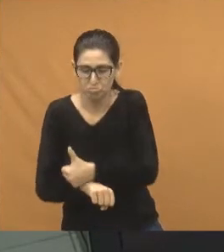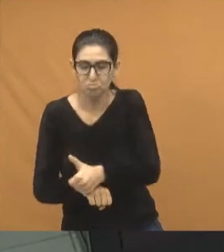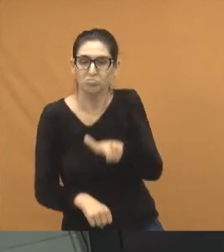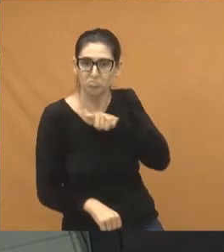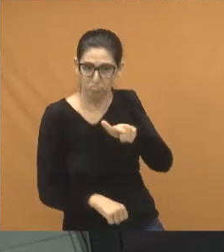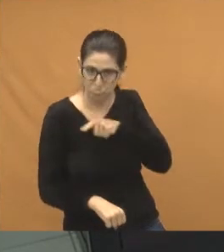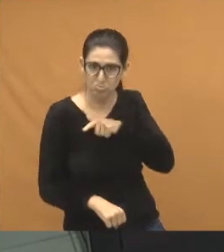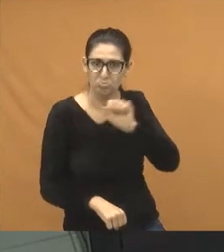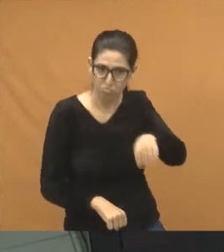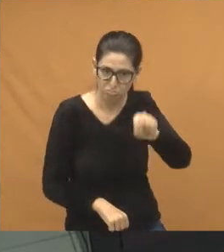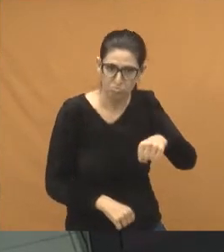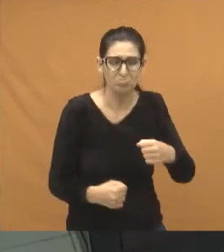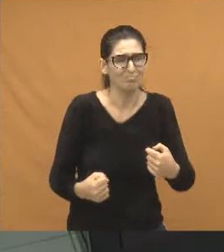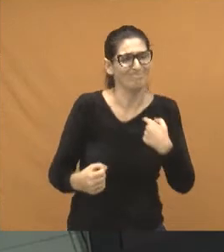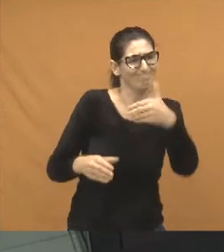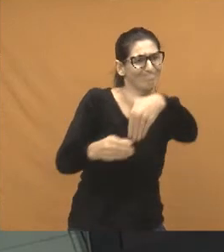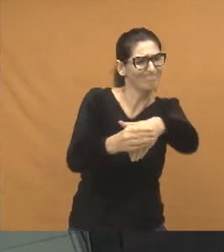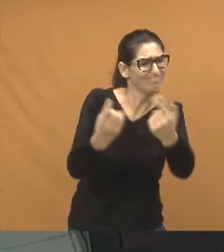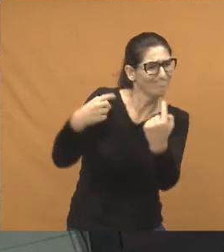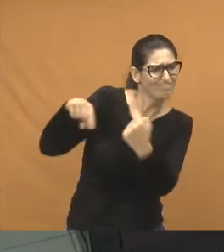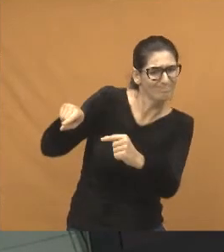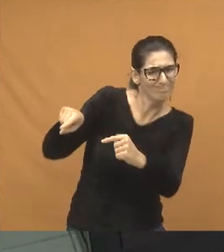à emenda, achando que também